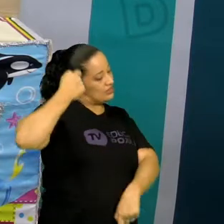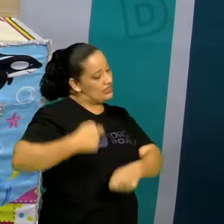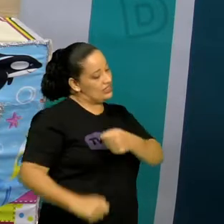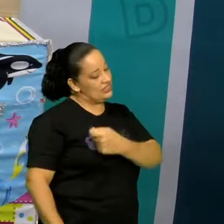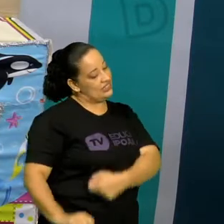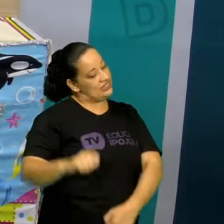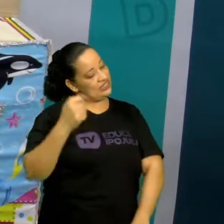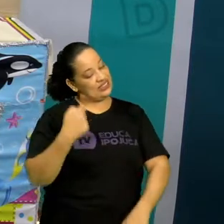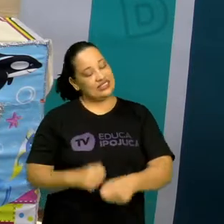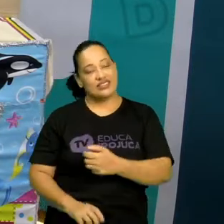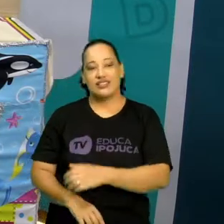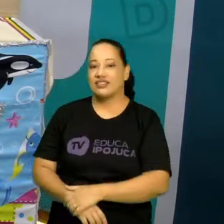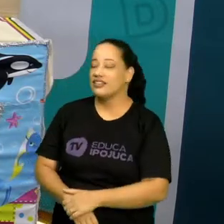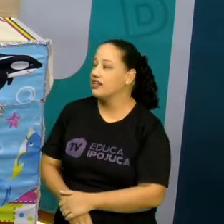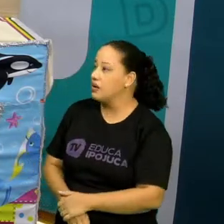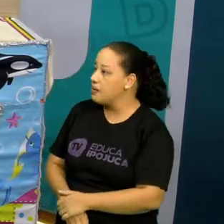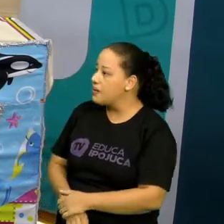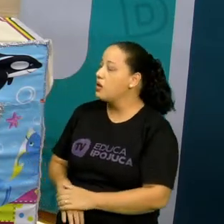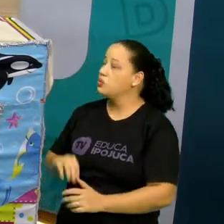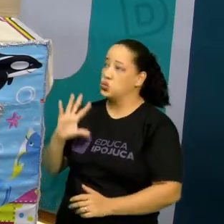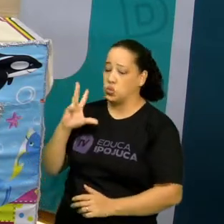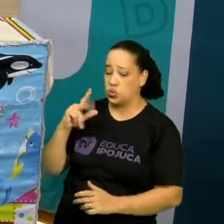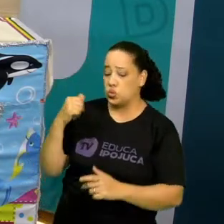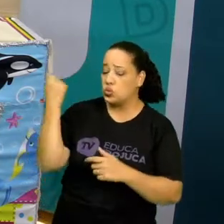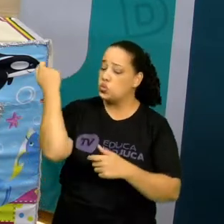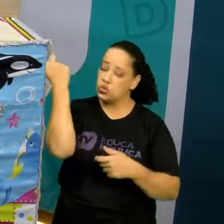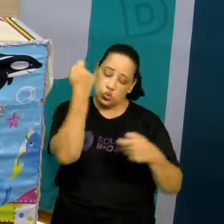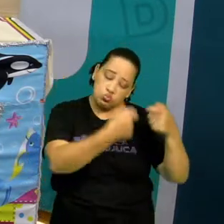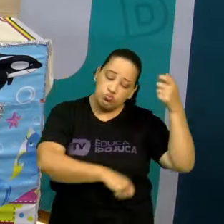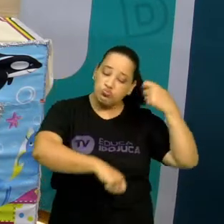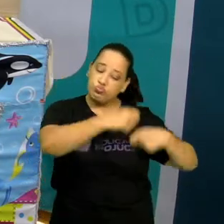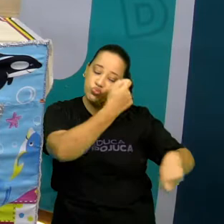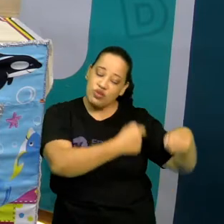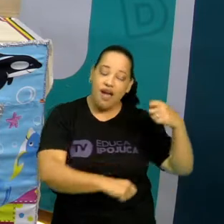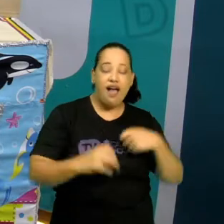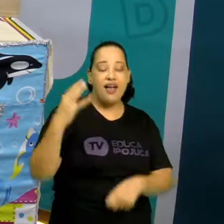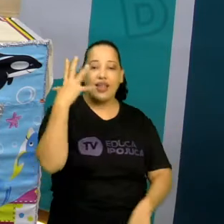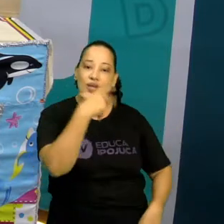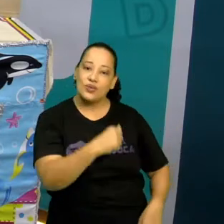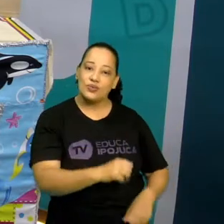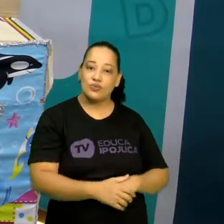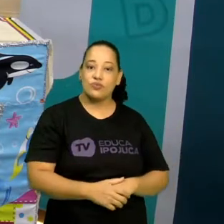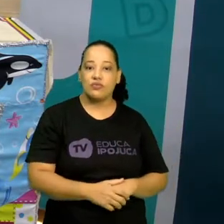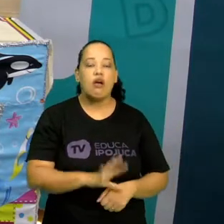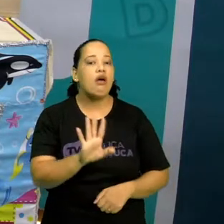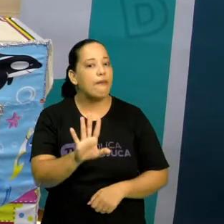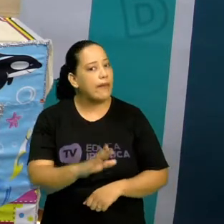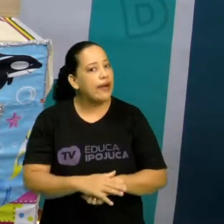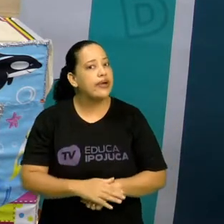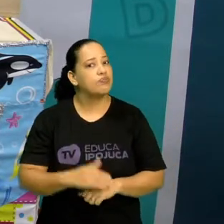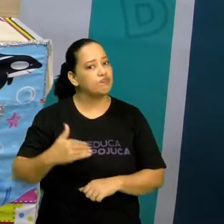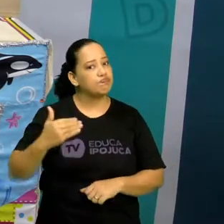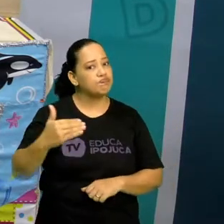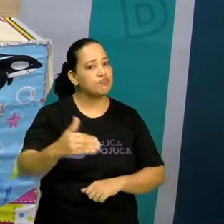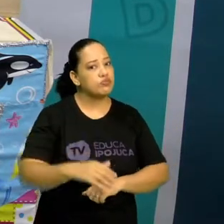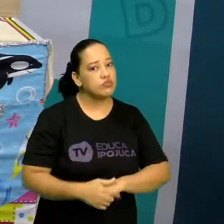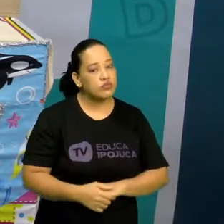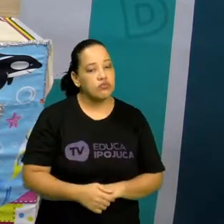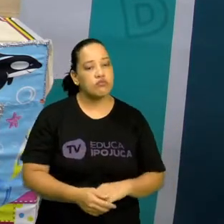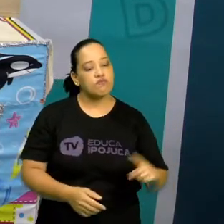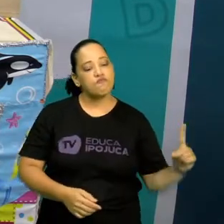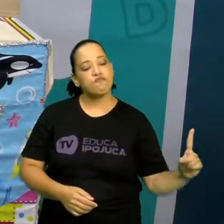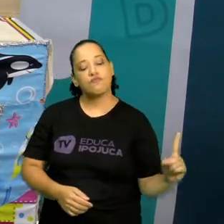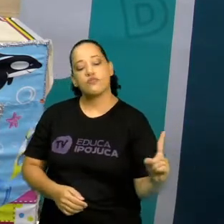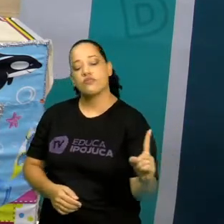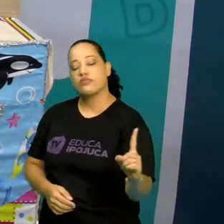verdade mas ela que tirava todo mundo ficava lindo o cabelo dela e um dia vinha passando